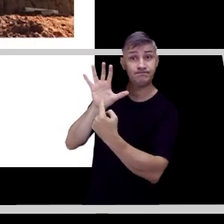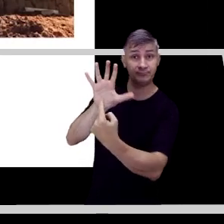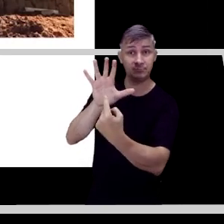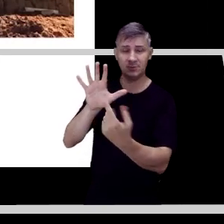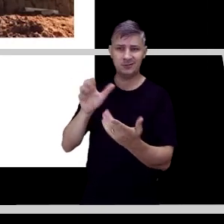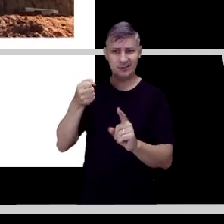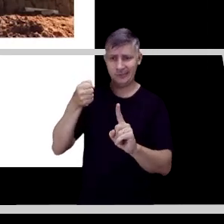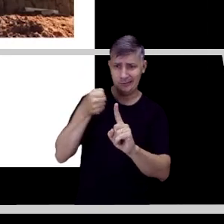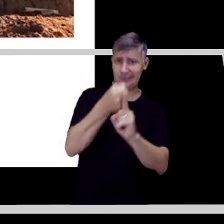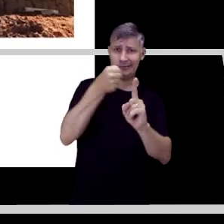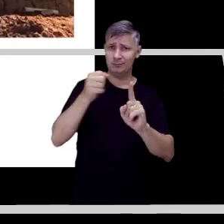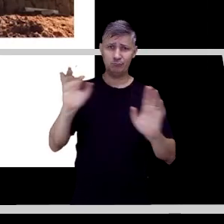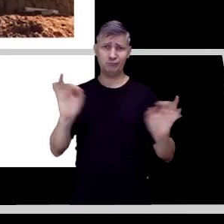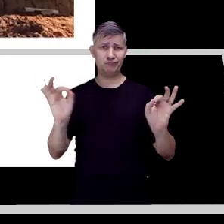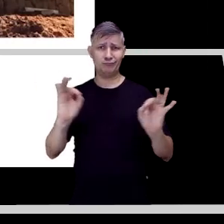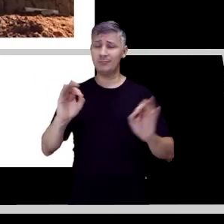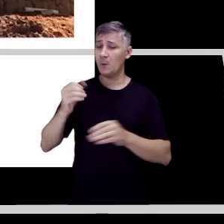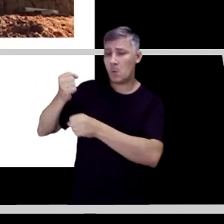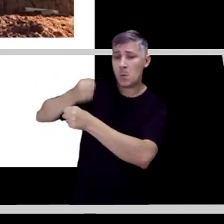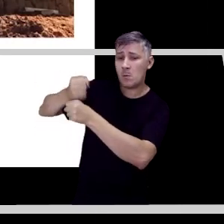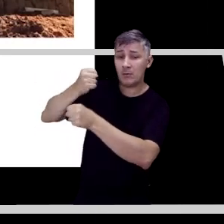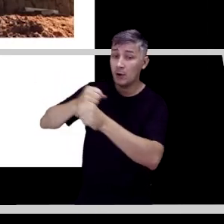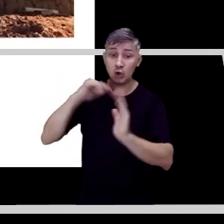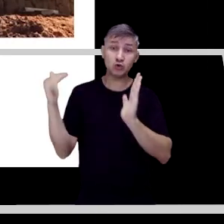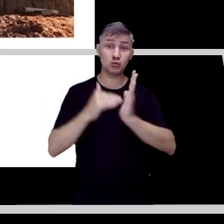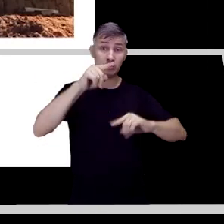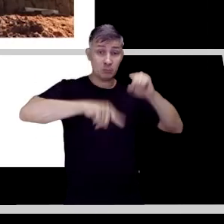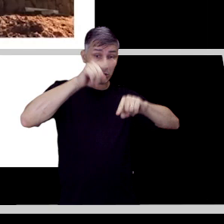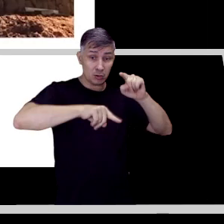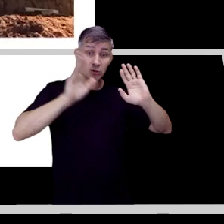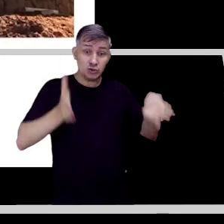Porque não tendo que haver, né,